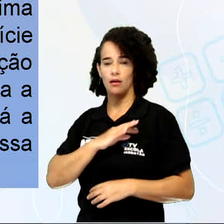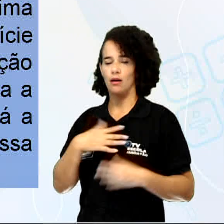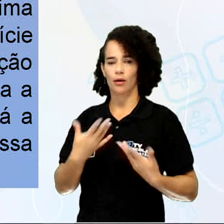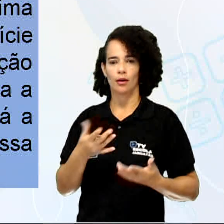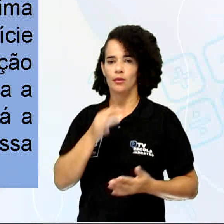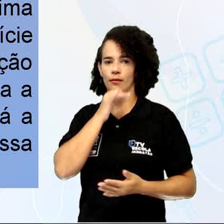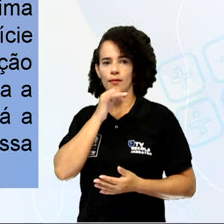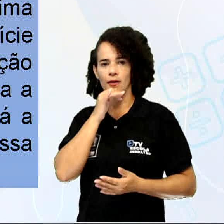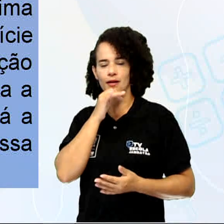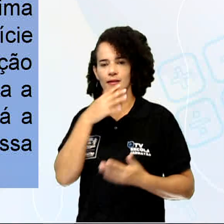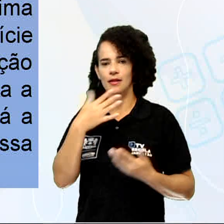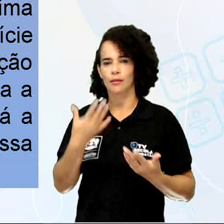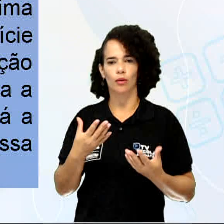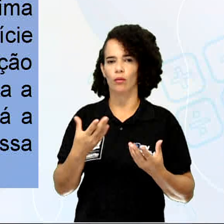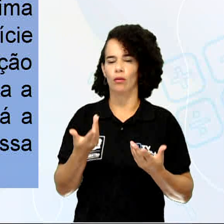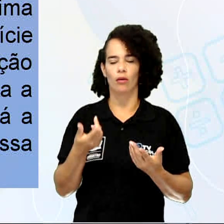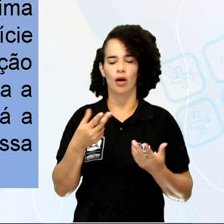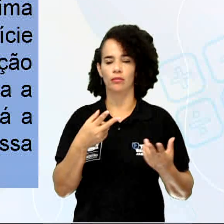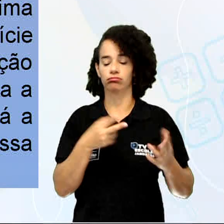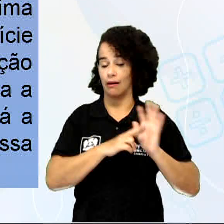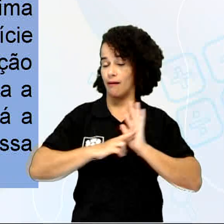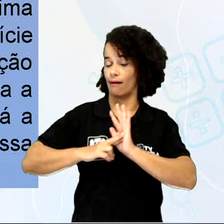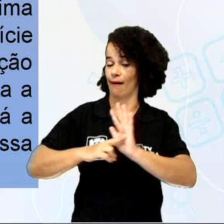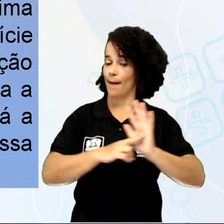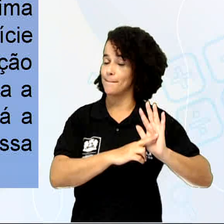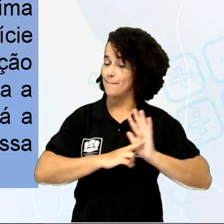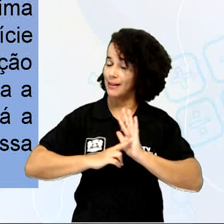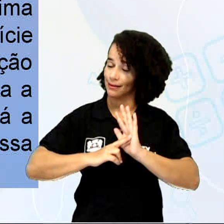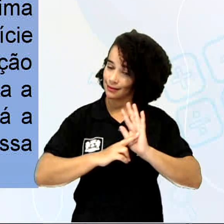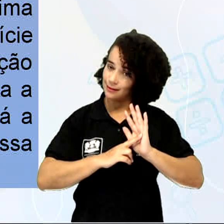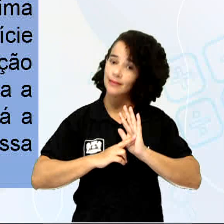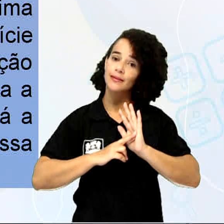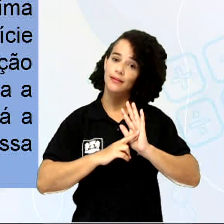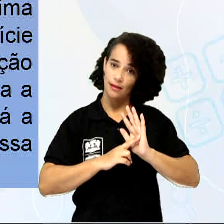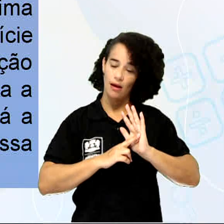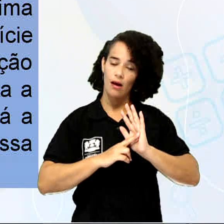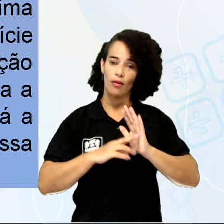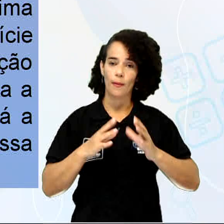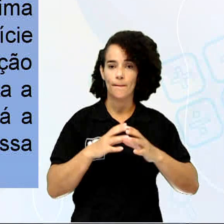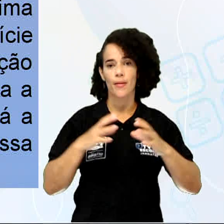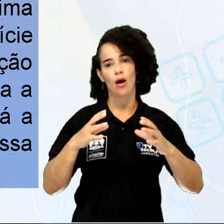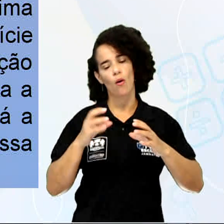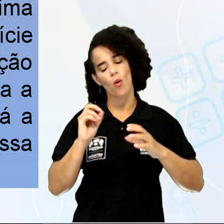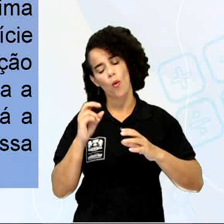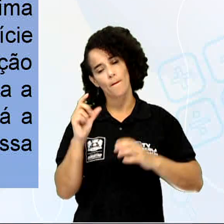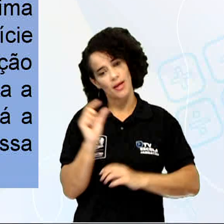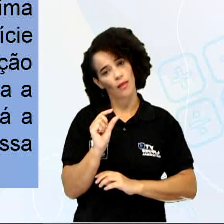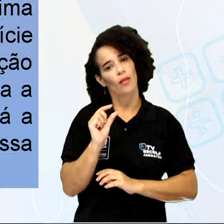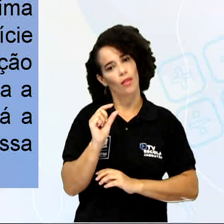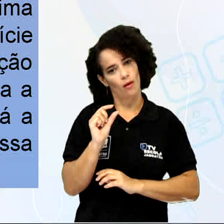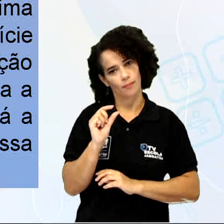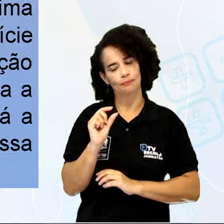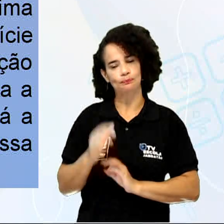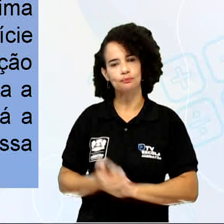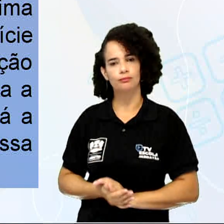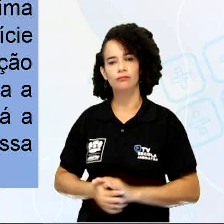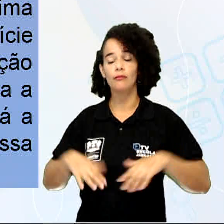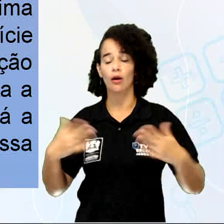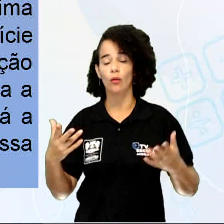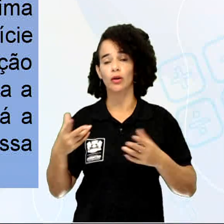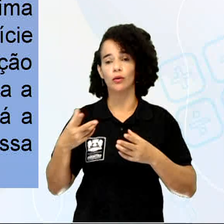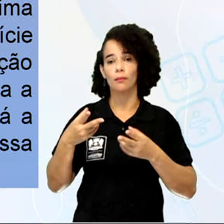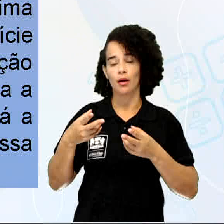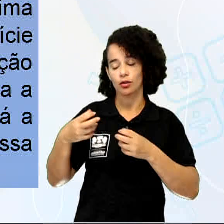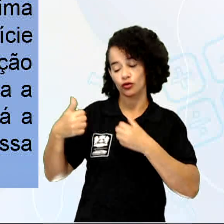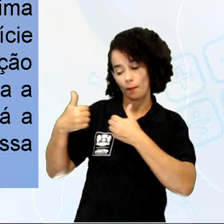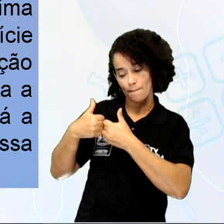da realidade do espaço representado, em maior ou menor proporção, tá? Quanto mais próxima estiver